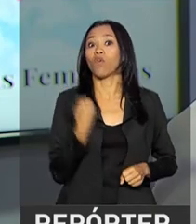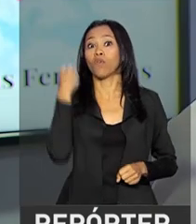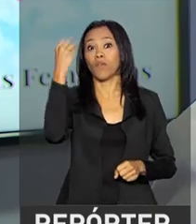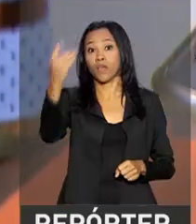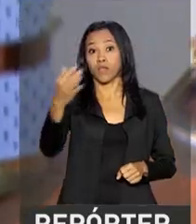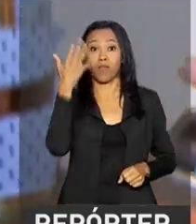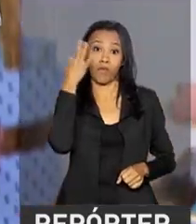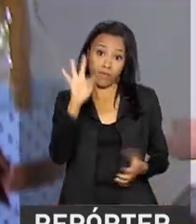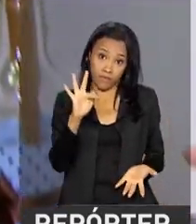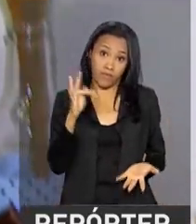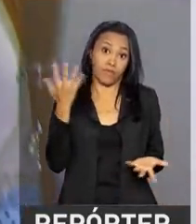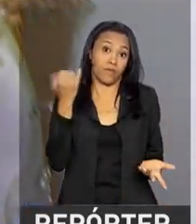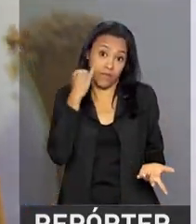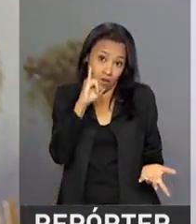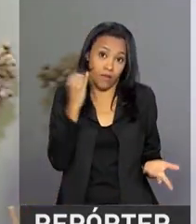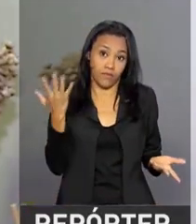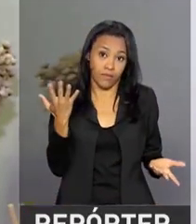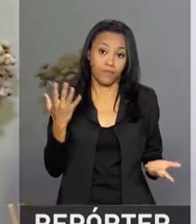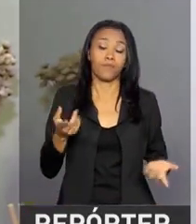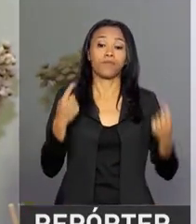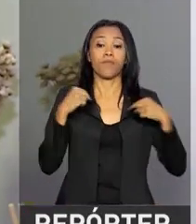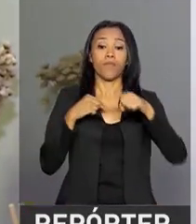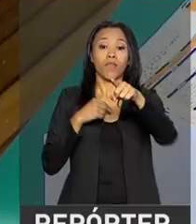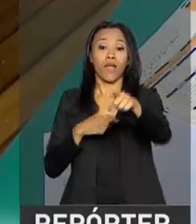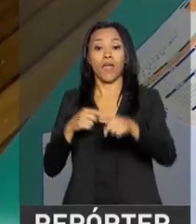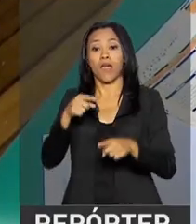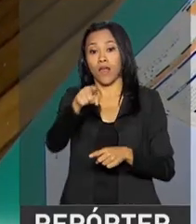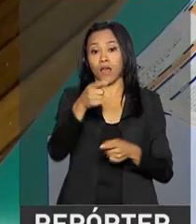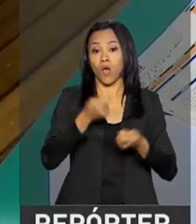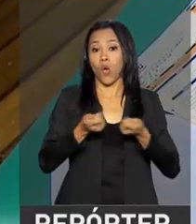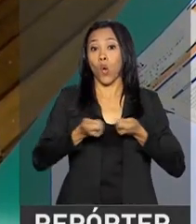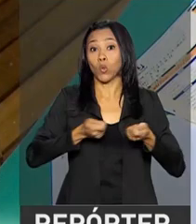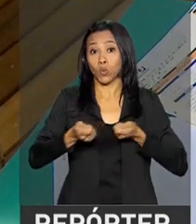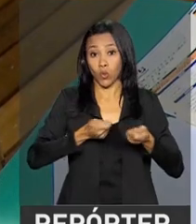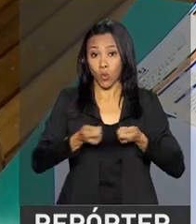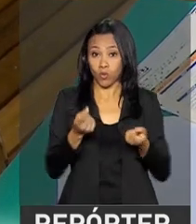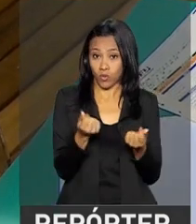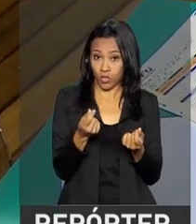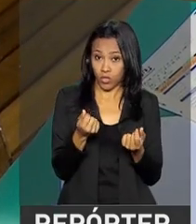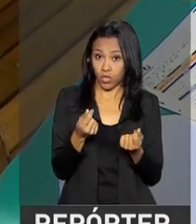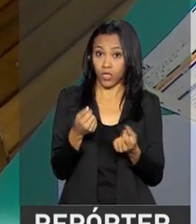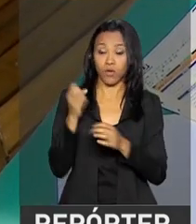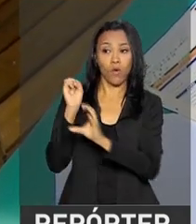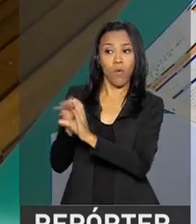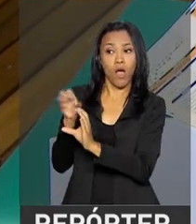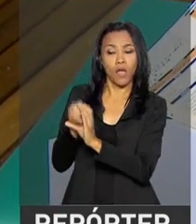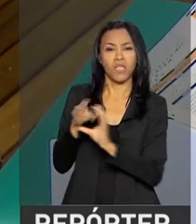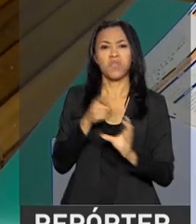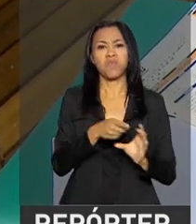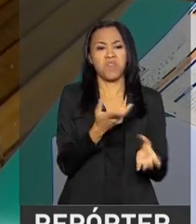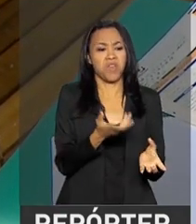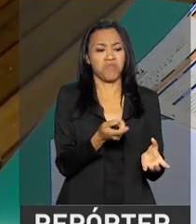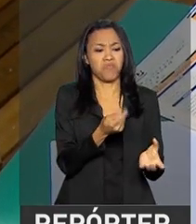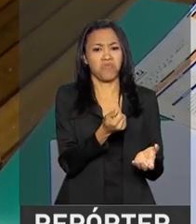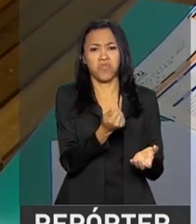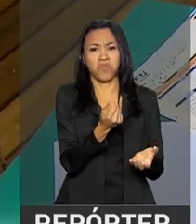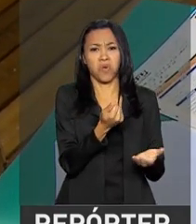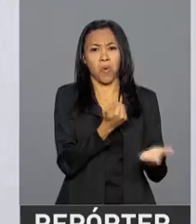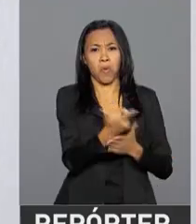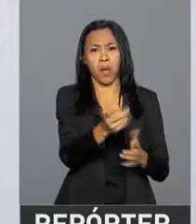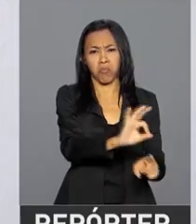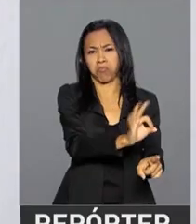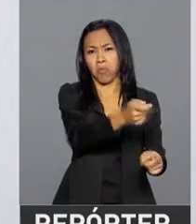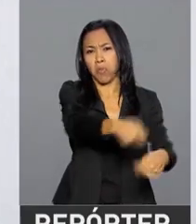sapato hoje nahyane controla o fluxo da conta no banco e organismo que é prioridade e o que é supérfluo os gastos mensais